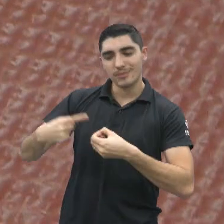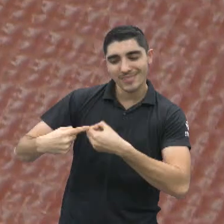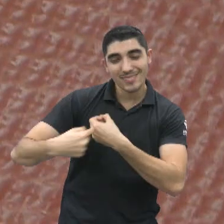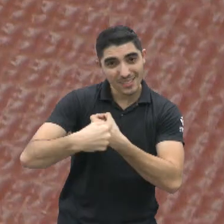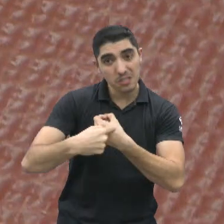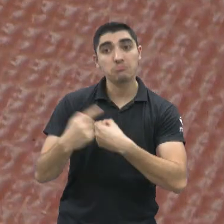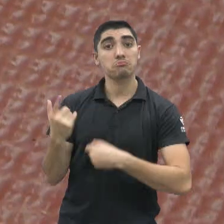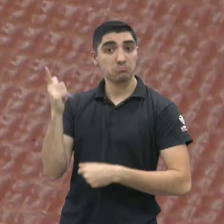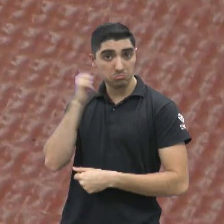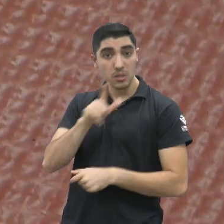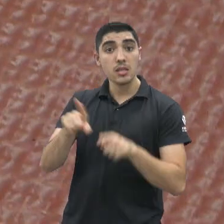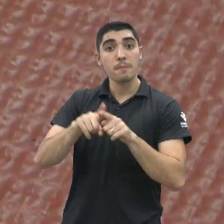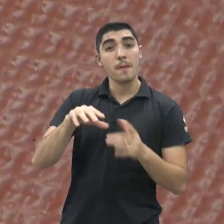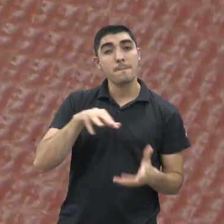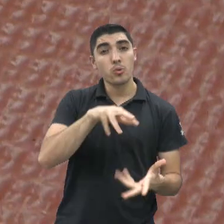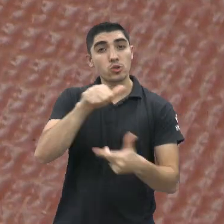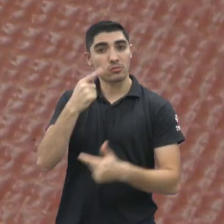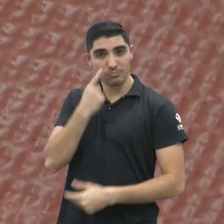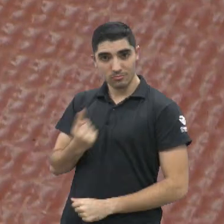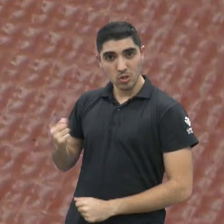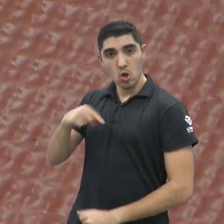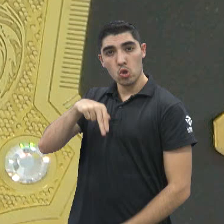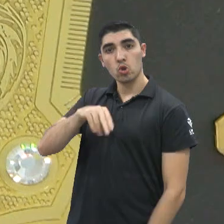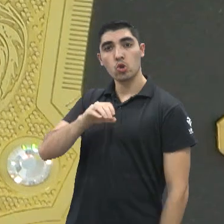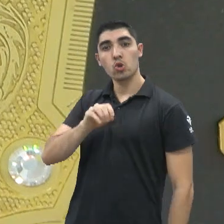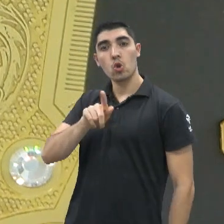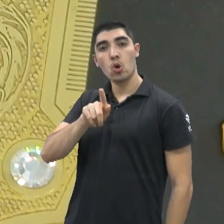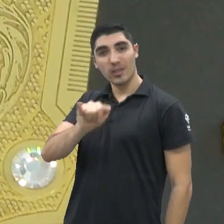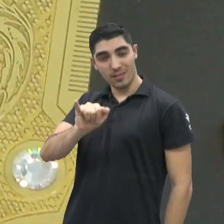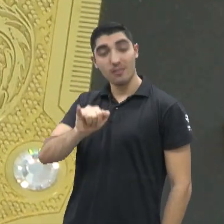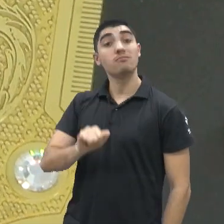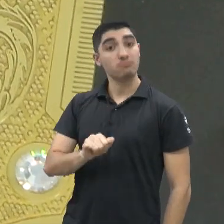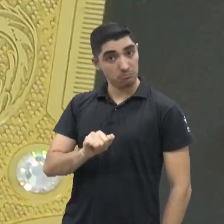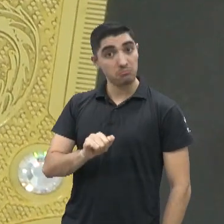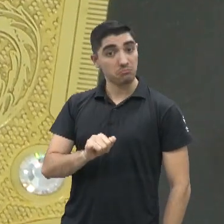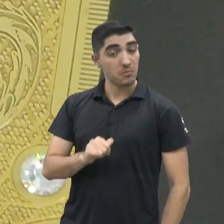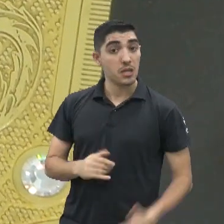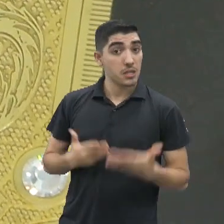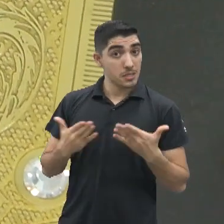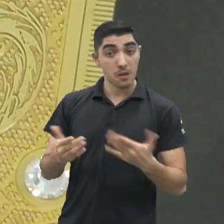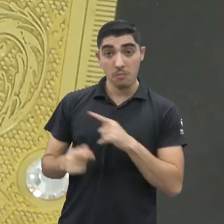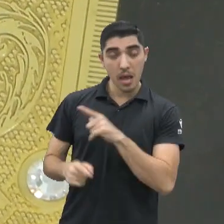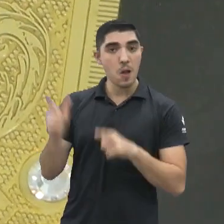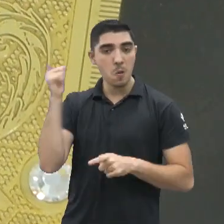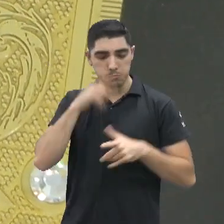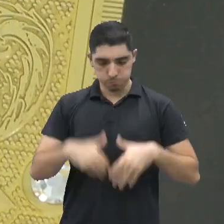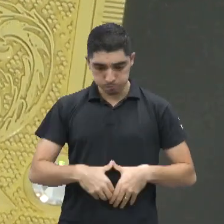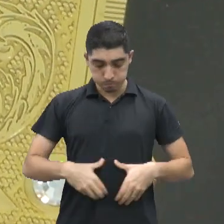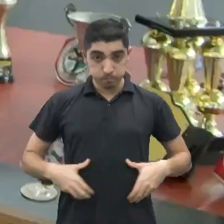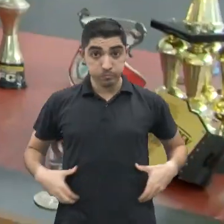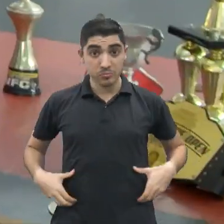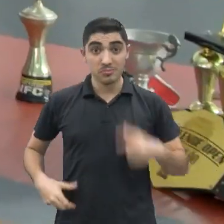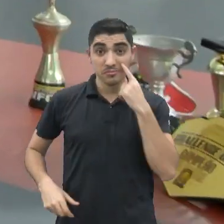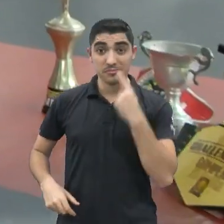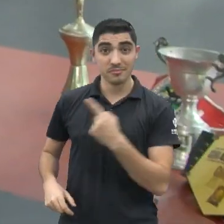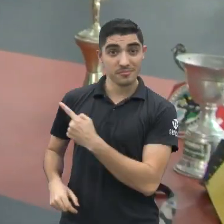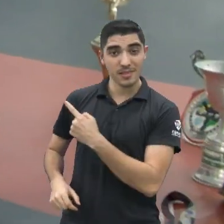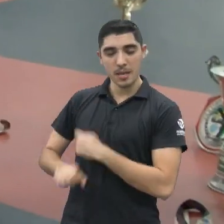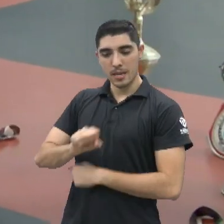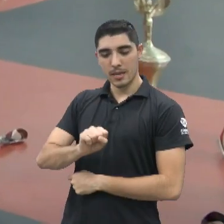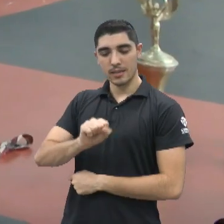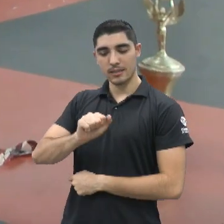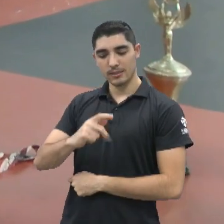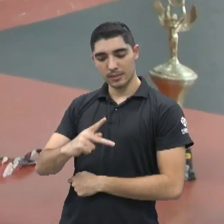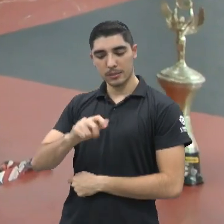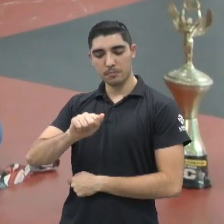mundial de no-gi, que é o jiu-jitsu sem kimono. Além disso, é dona do cinturão do Spartans K1, que é um dos